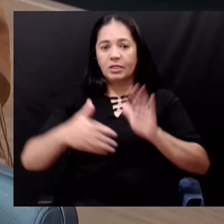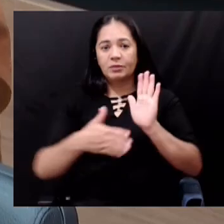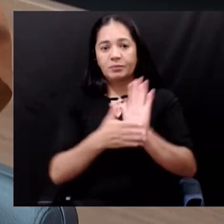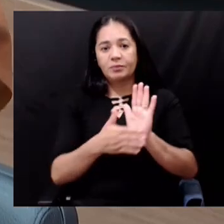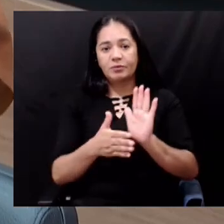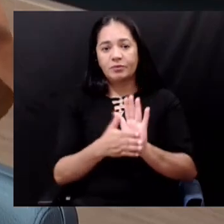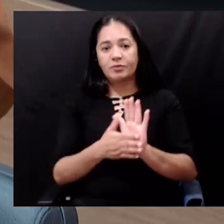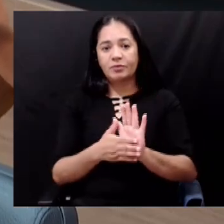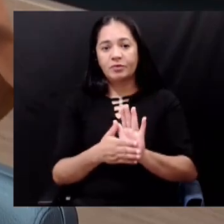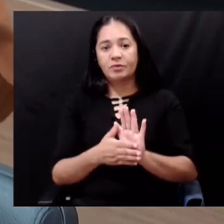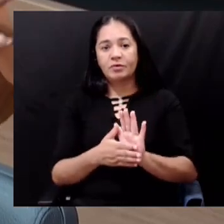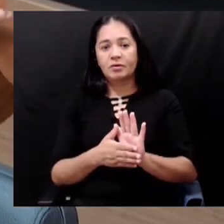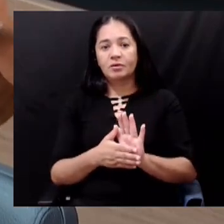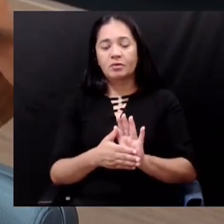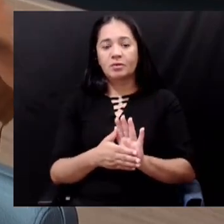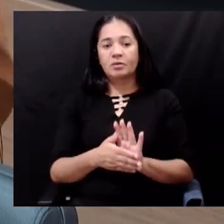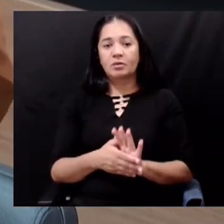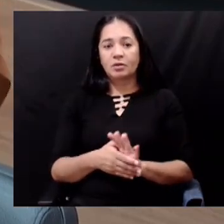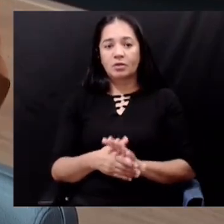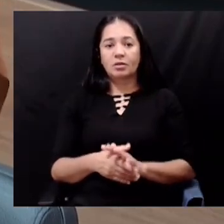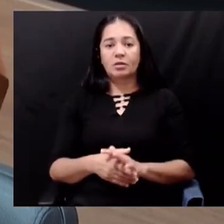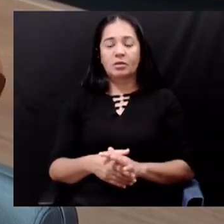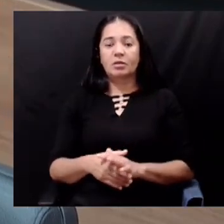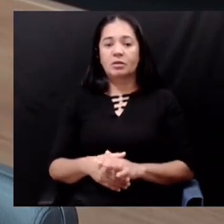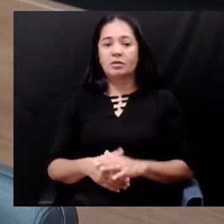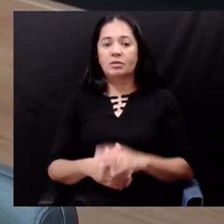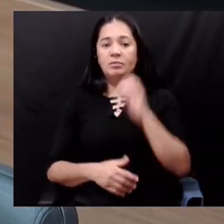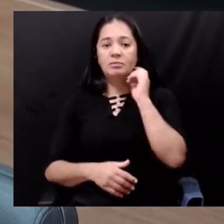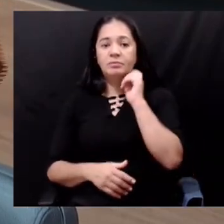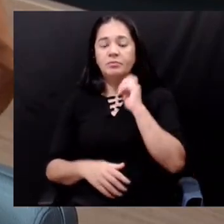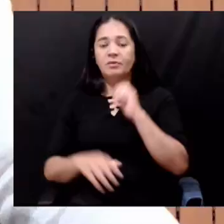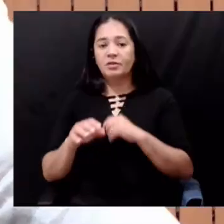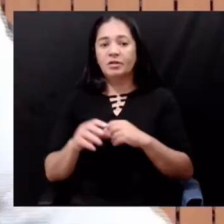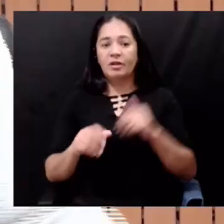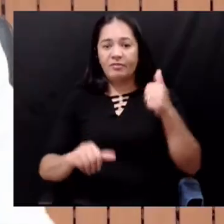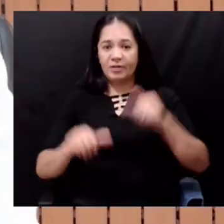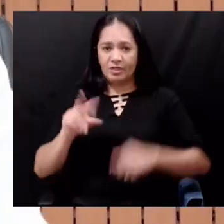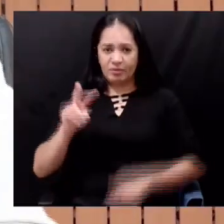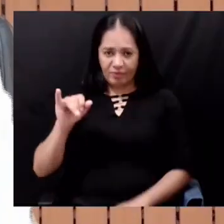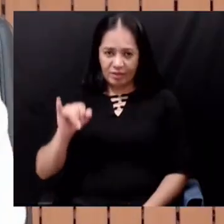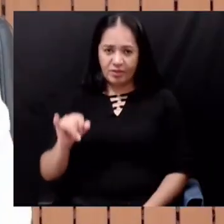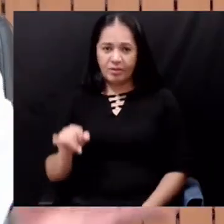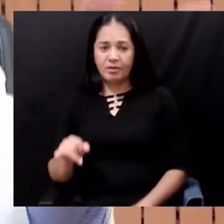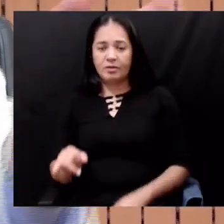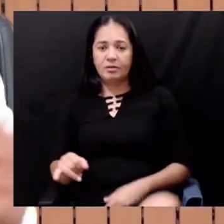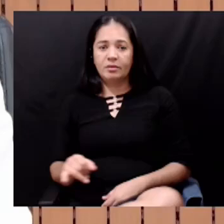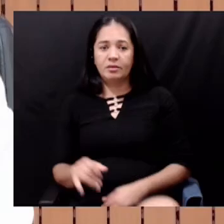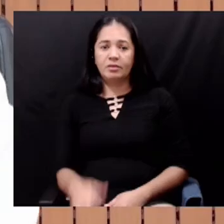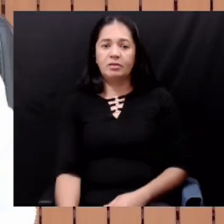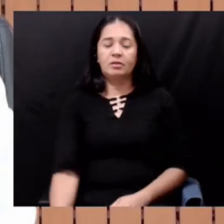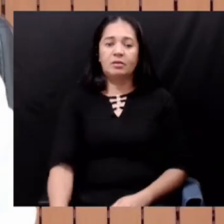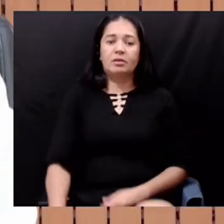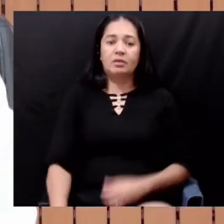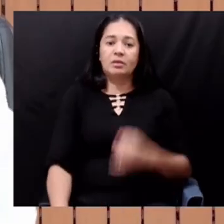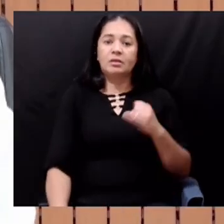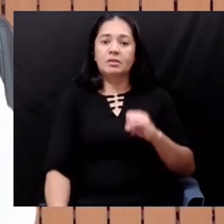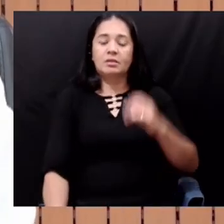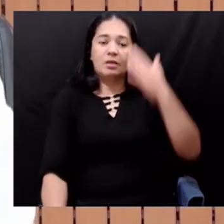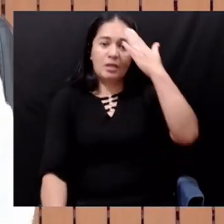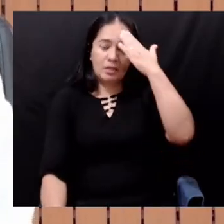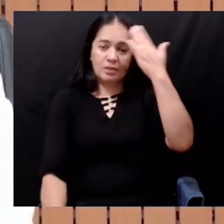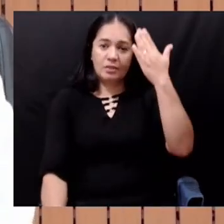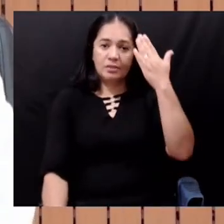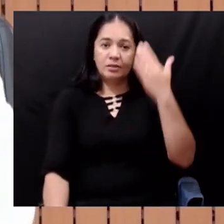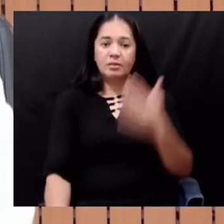isso será avaliado. Sim. Eu já começo também agradecendo a Márcia Anacleto, que,